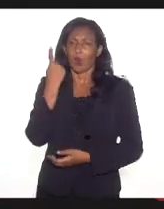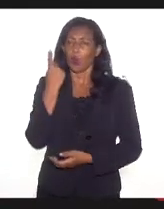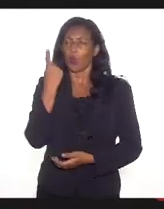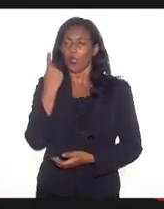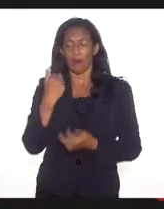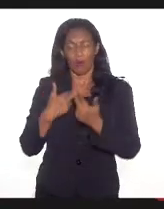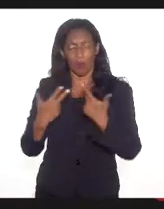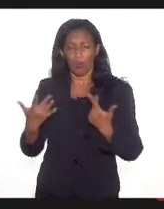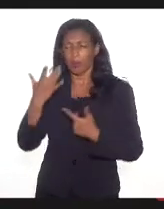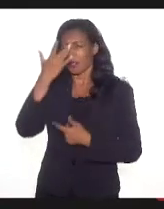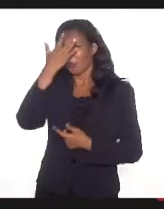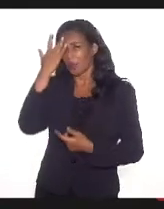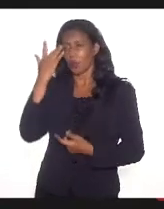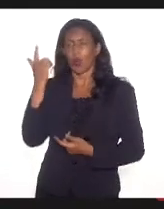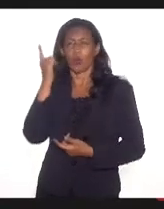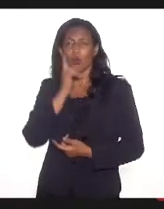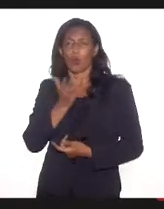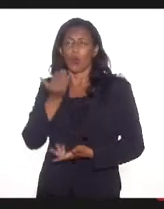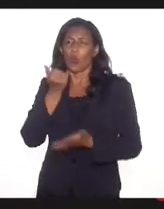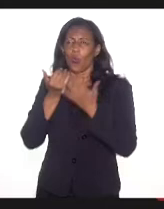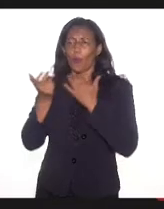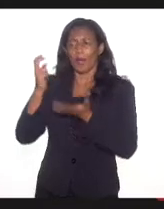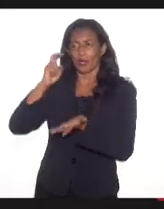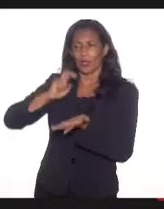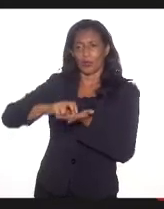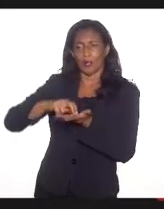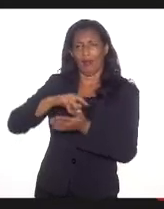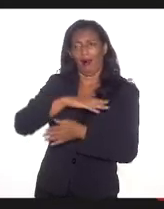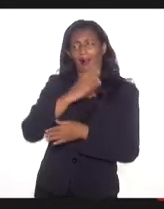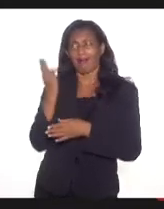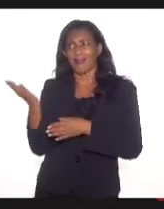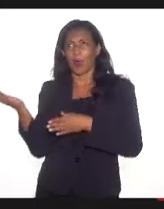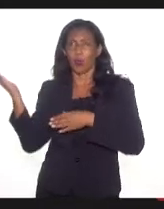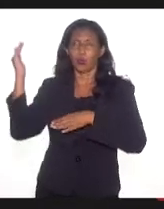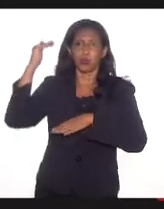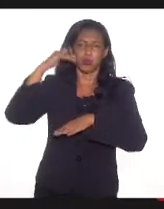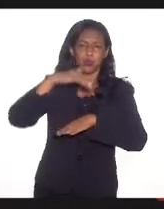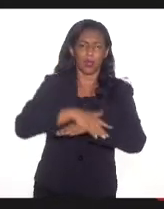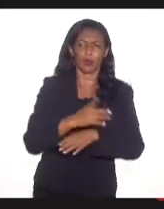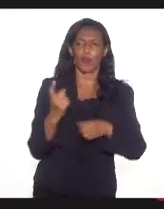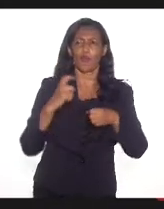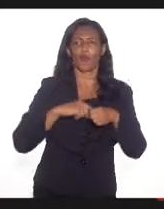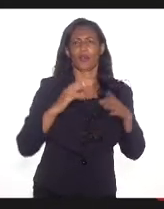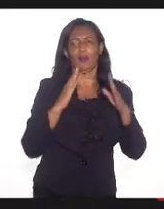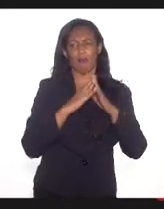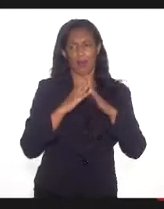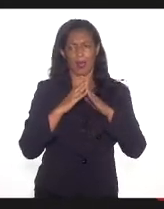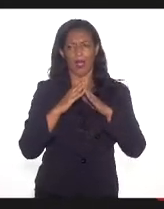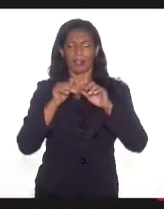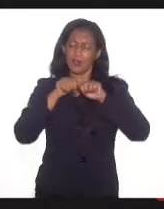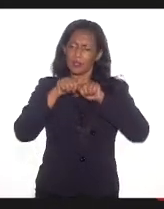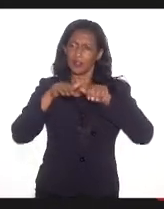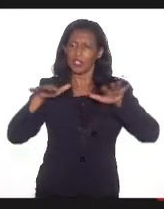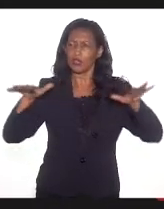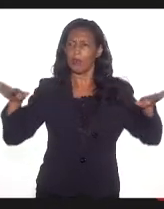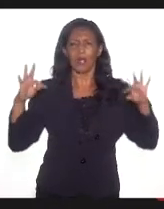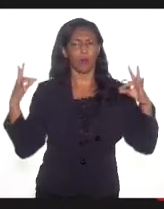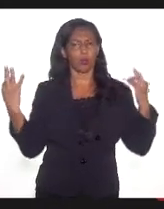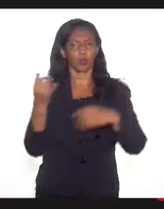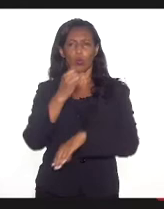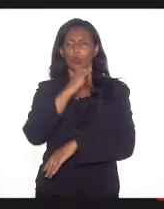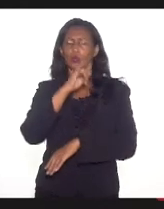trabalhador até a volta de casa. Nós vamos estender esse café não só na capital do estado, mas na região